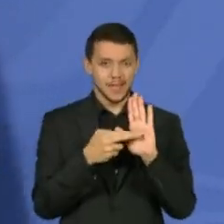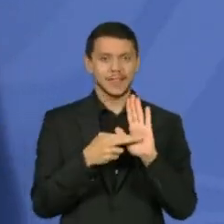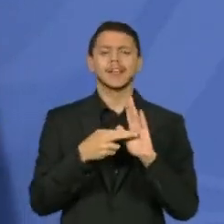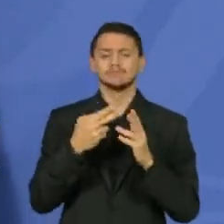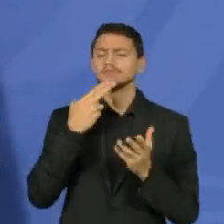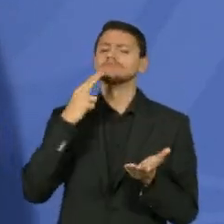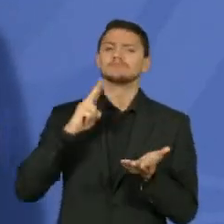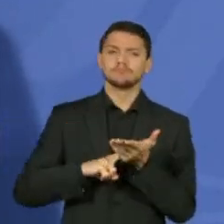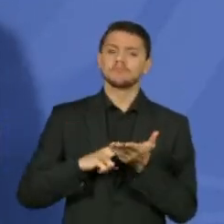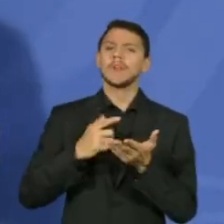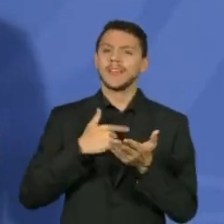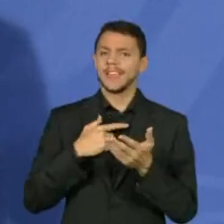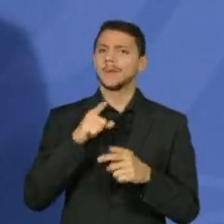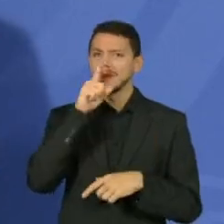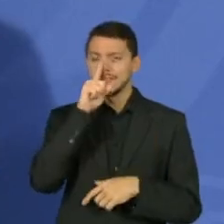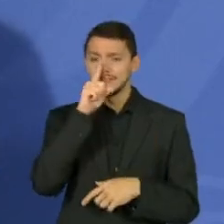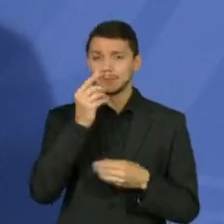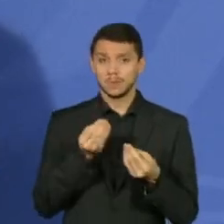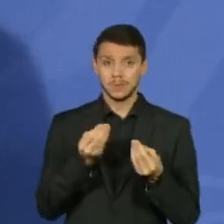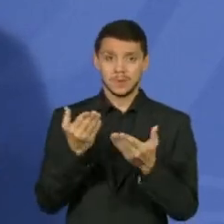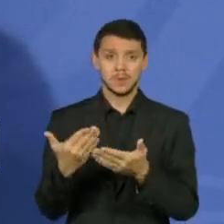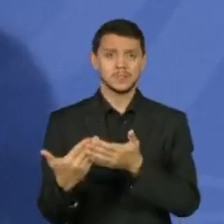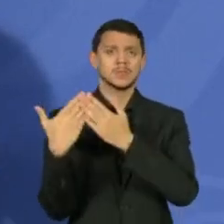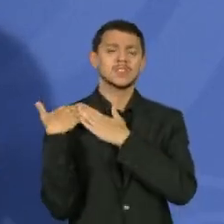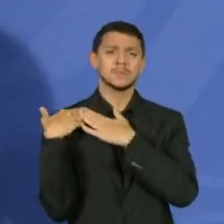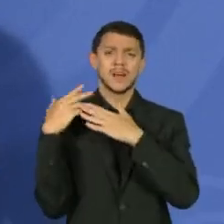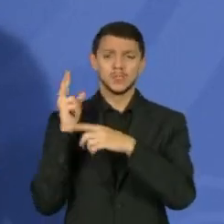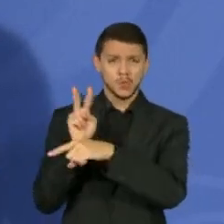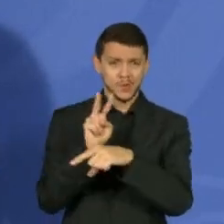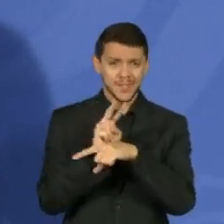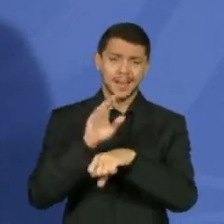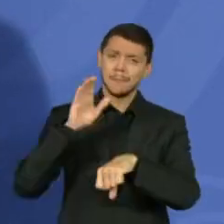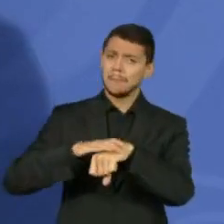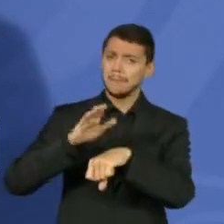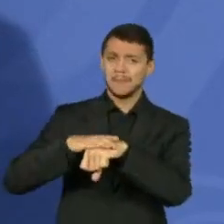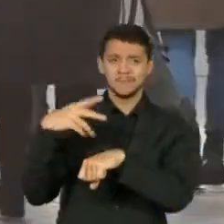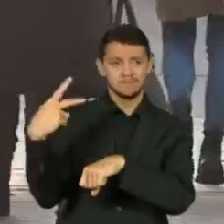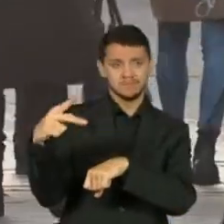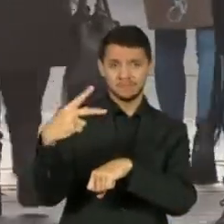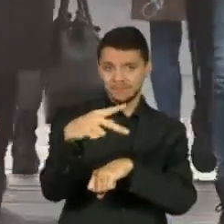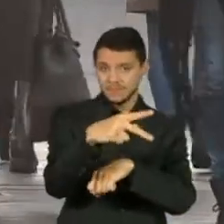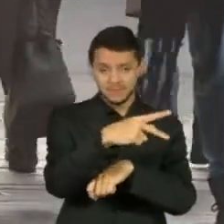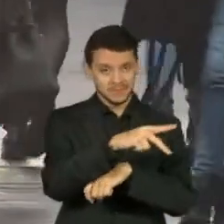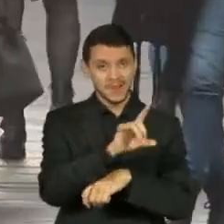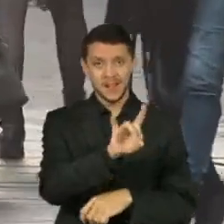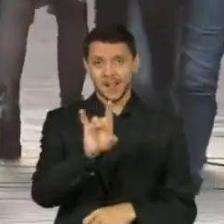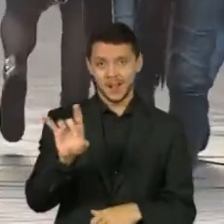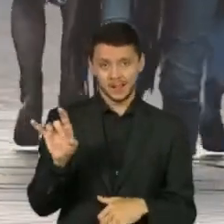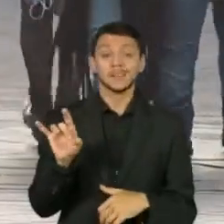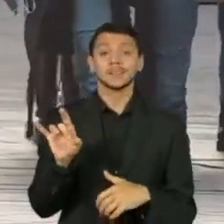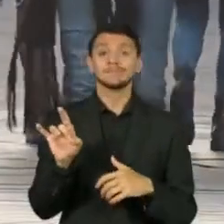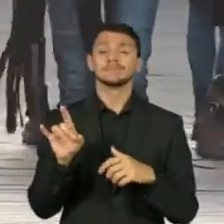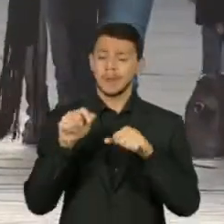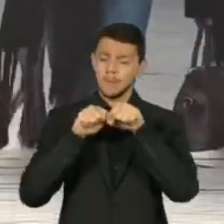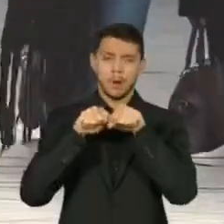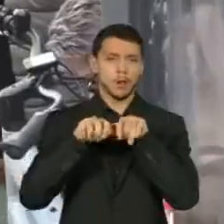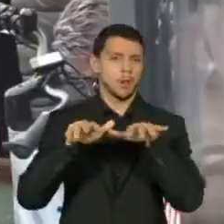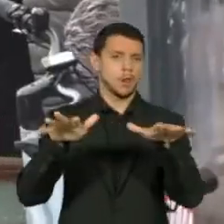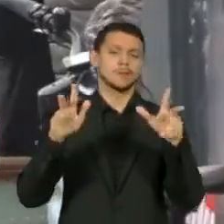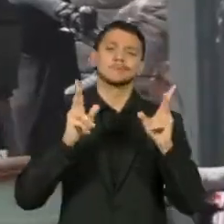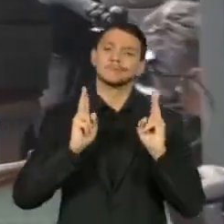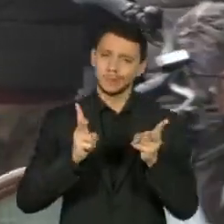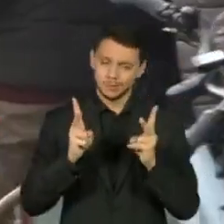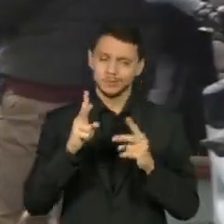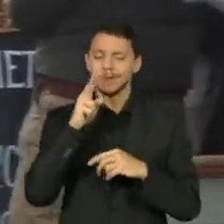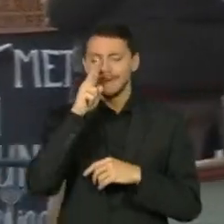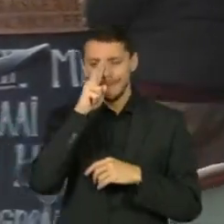de risco e jogou a responsabilidade de se cuidar nas mãos de e devido o contágio segue em alta no país